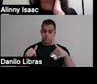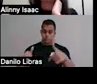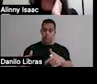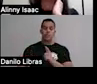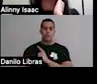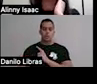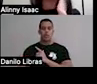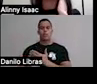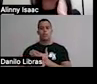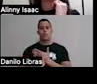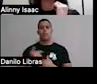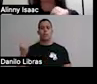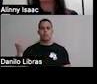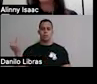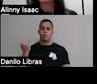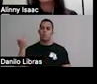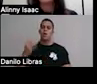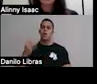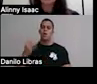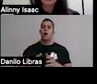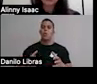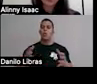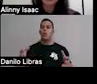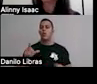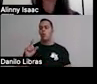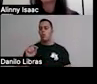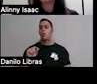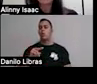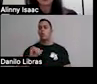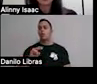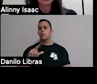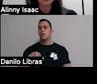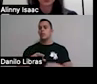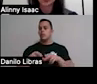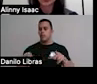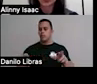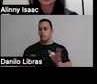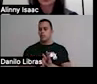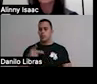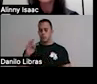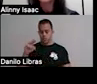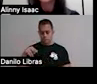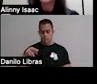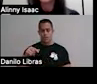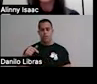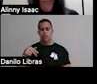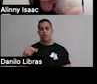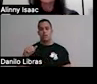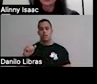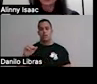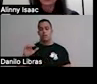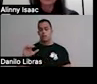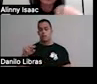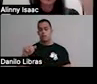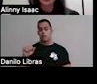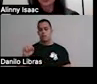tem um papel muito importante em aumentar, na verdade, os níveis da AMP cíclico, aumentar a fosforilação da proteína quinase A e induzindo,